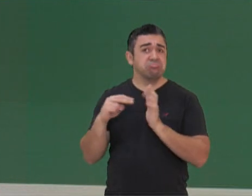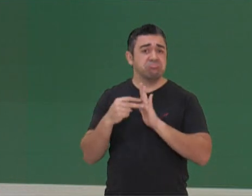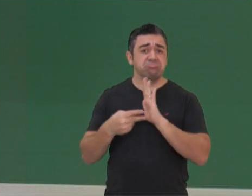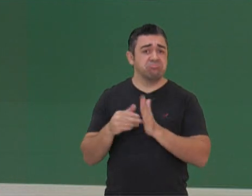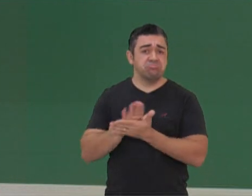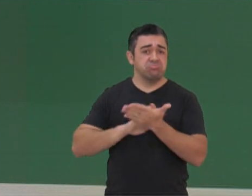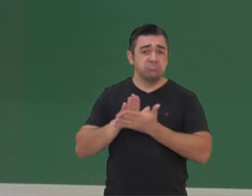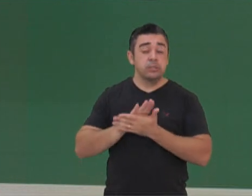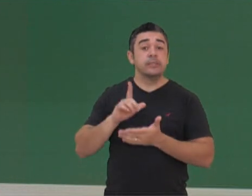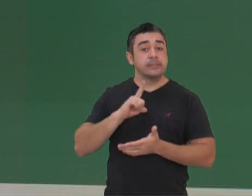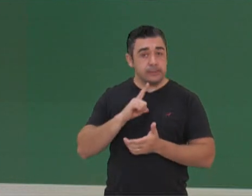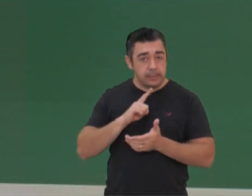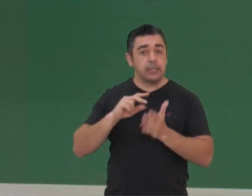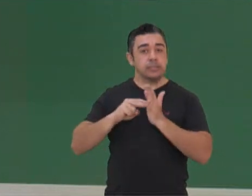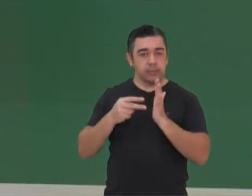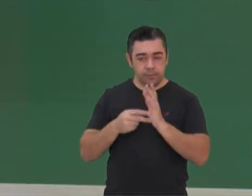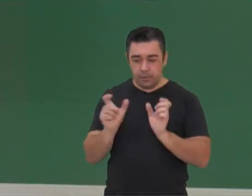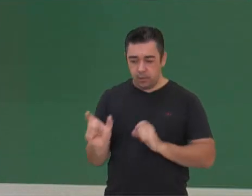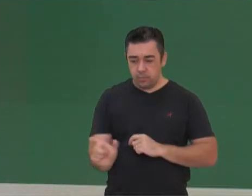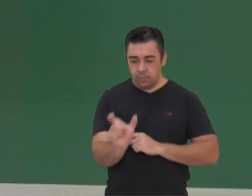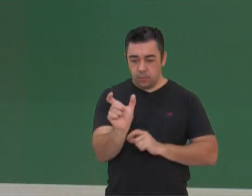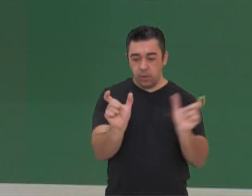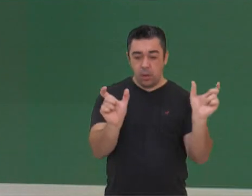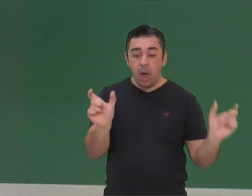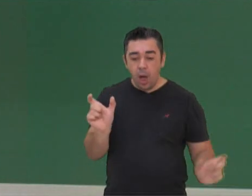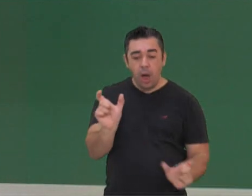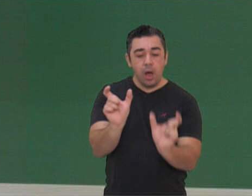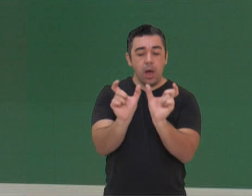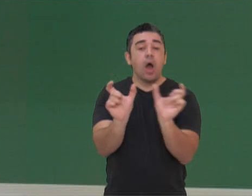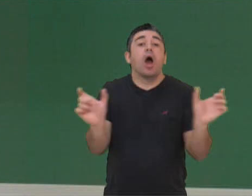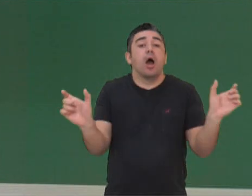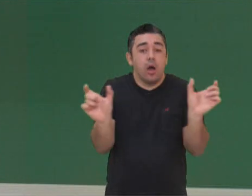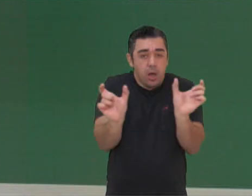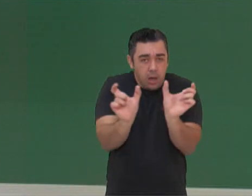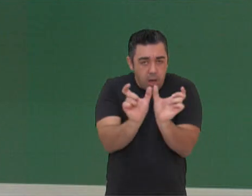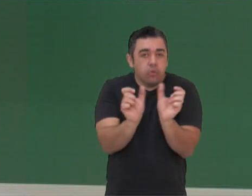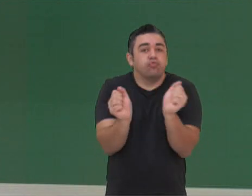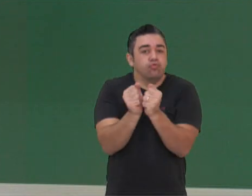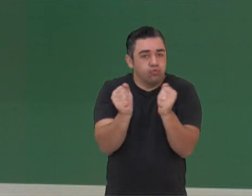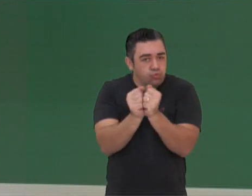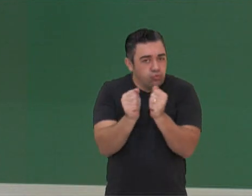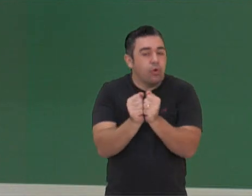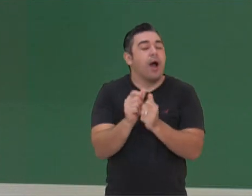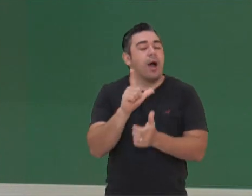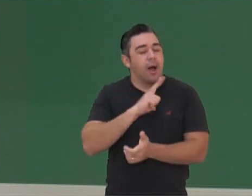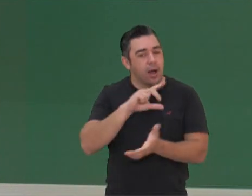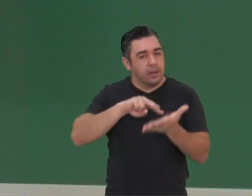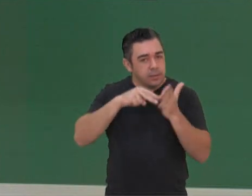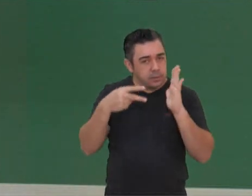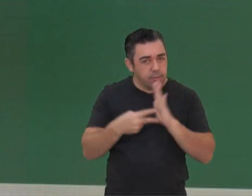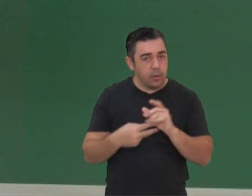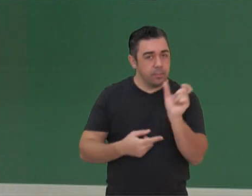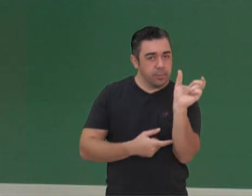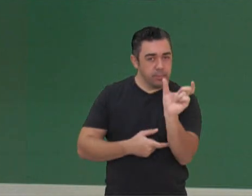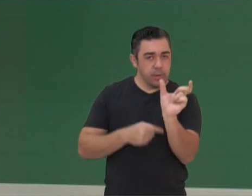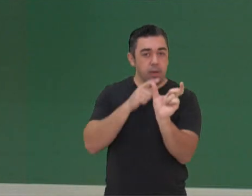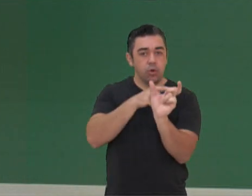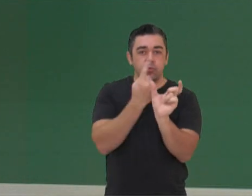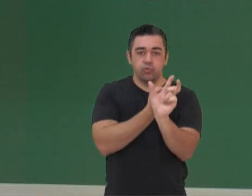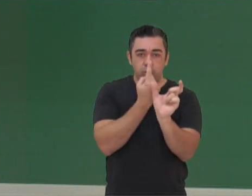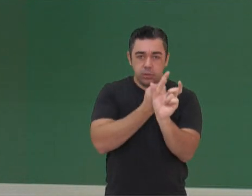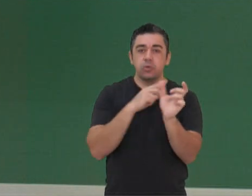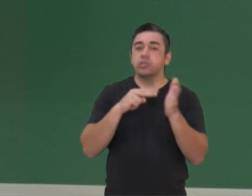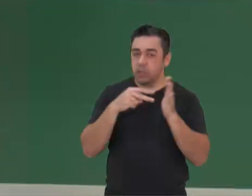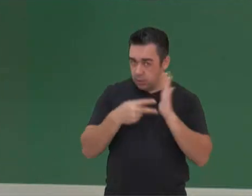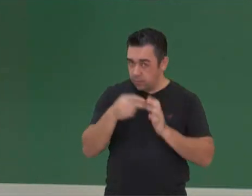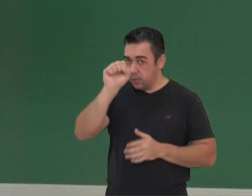só tem um significado, ele só tem uma função se ele estiver junto com o nome, com o primeiro nome, que é o gênero. Então, o primeiro nome sozinho, ele